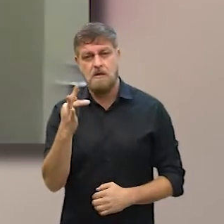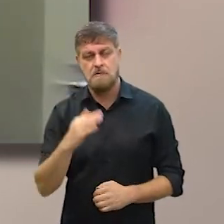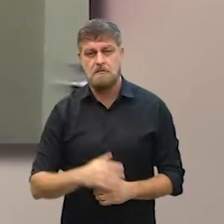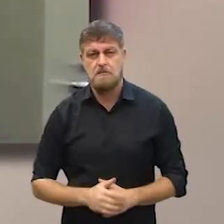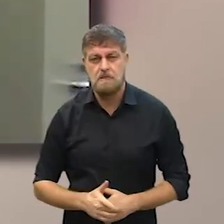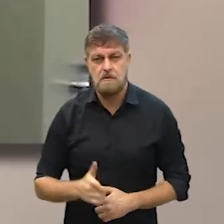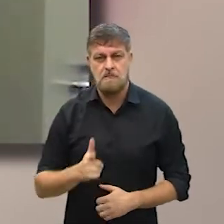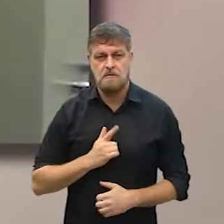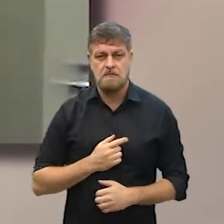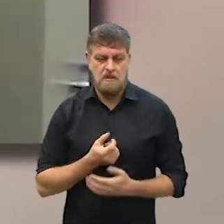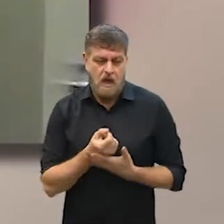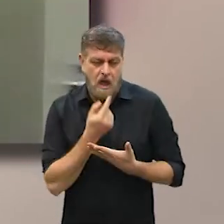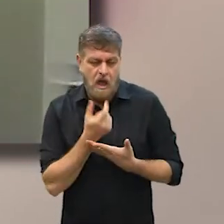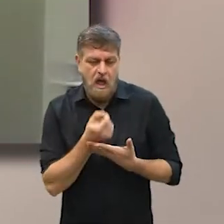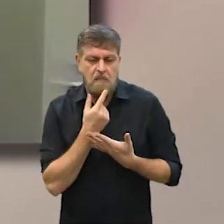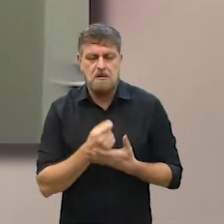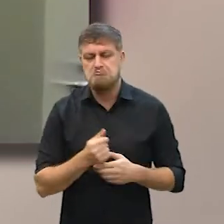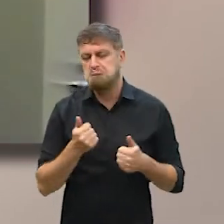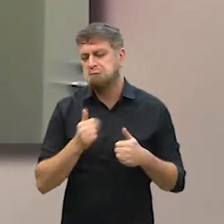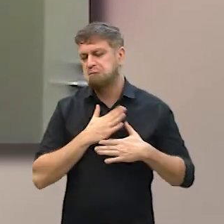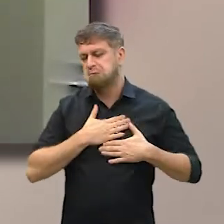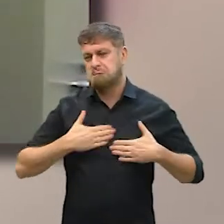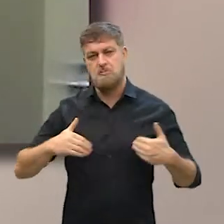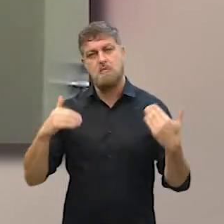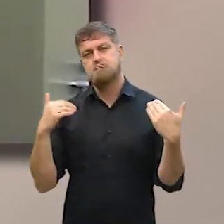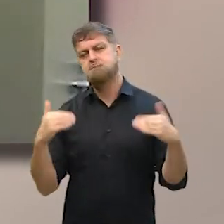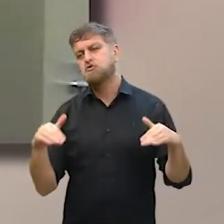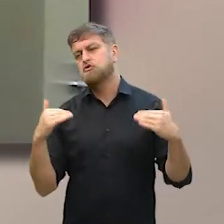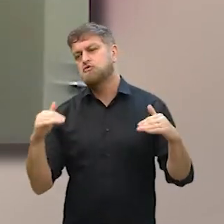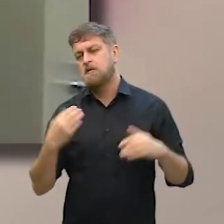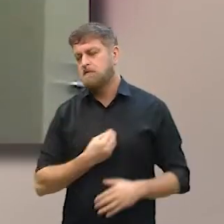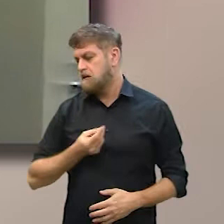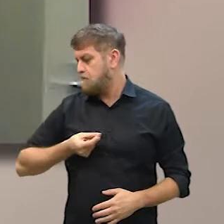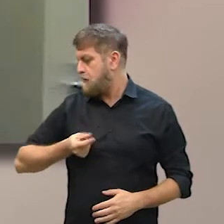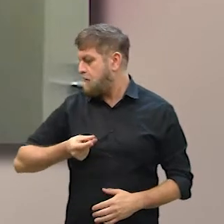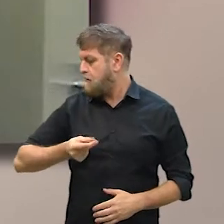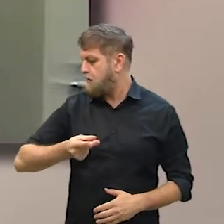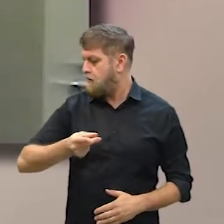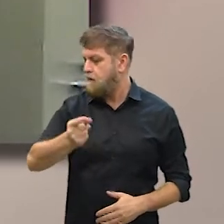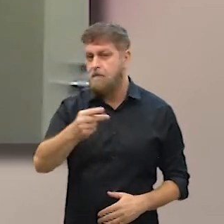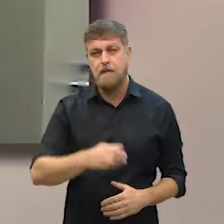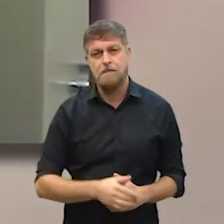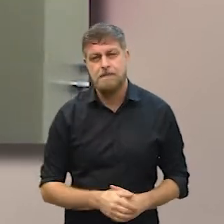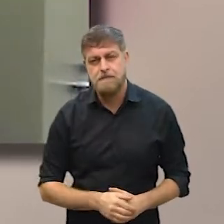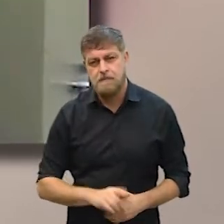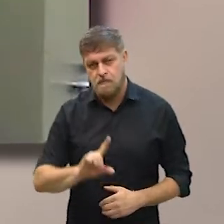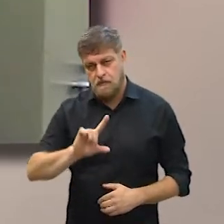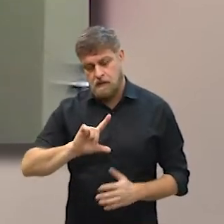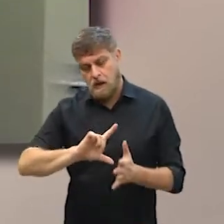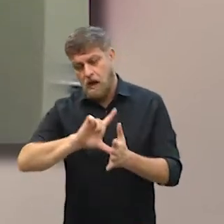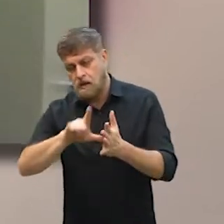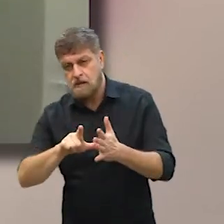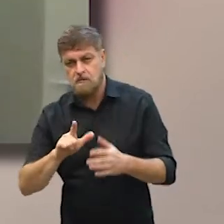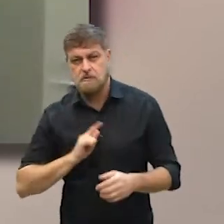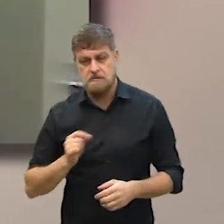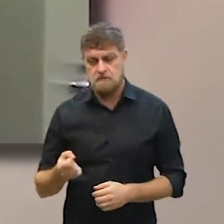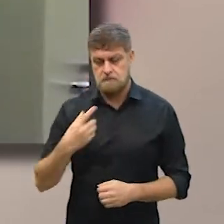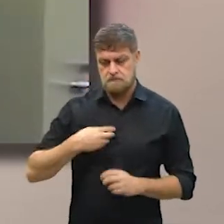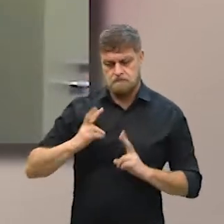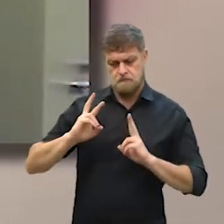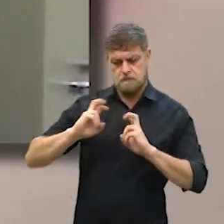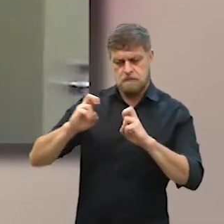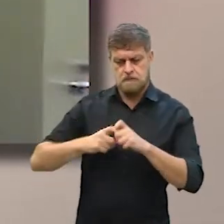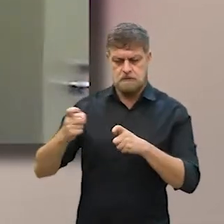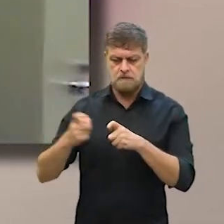mas vão tomar um anti-inflamatório e vai levando a vida e quando o preço que eu outra vaca